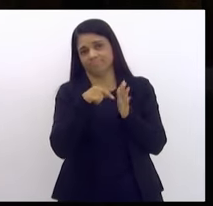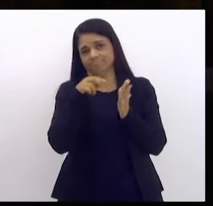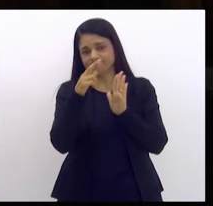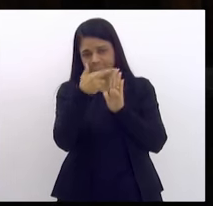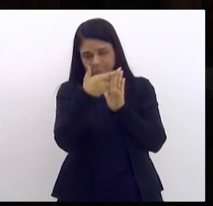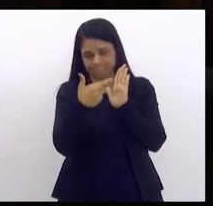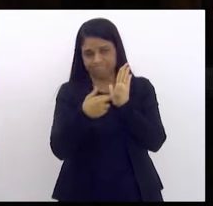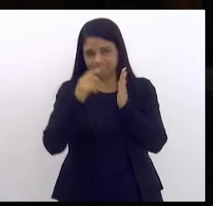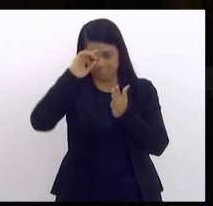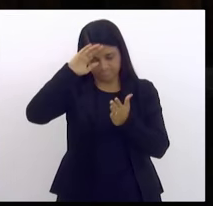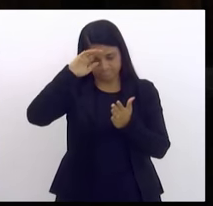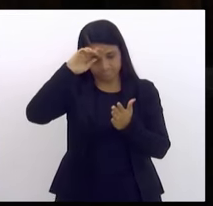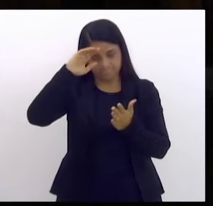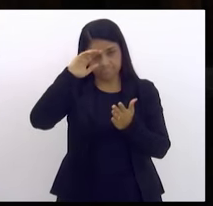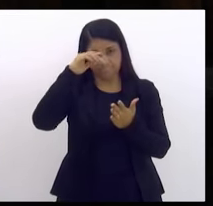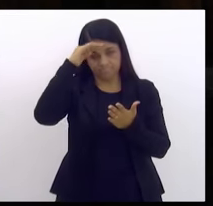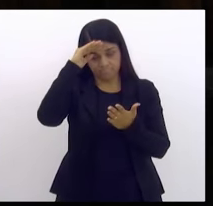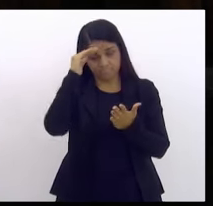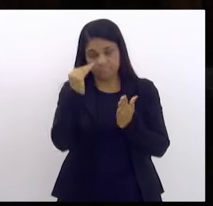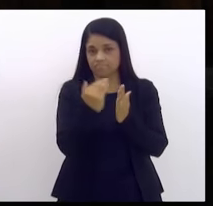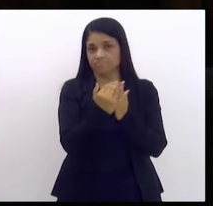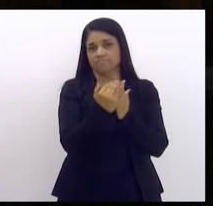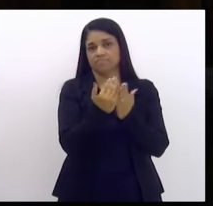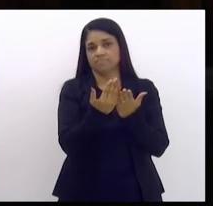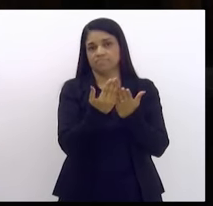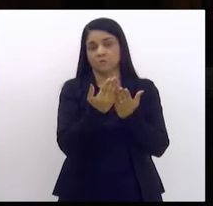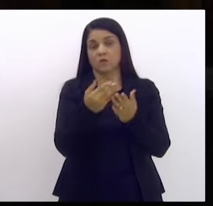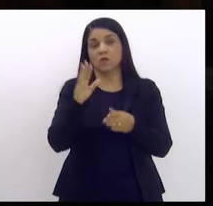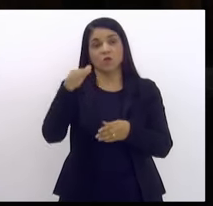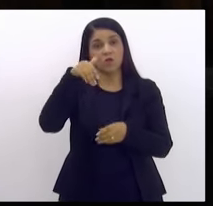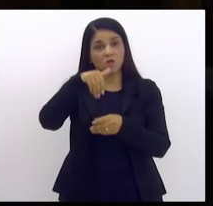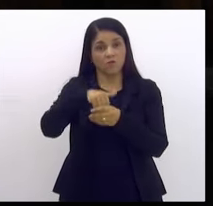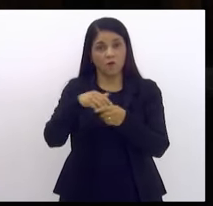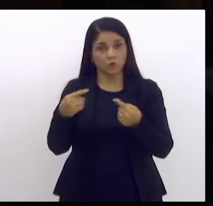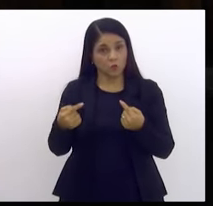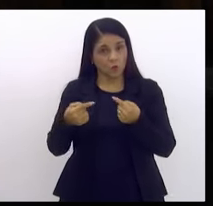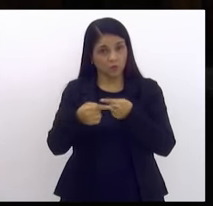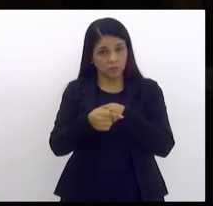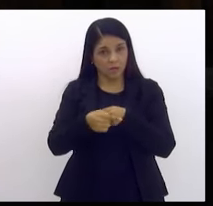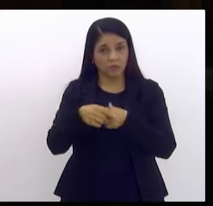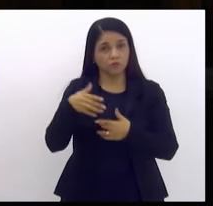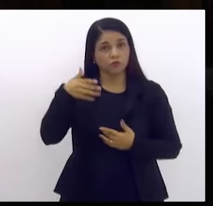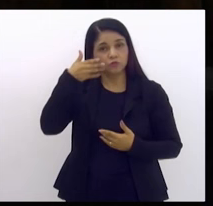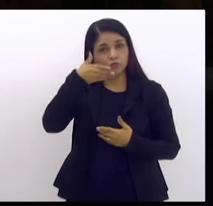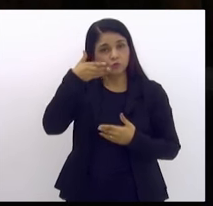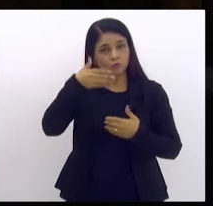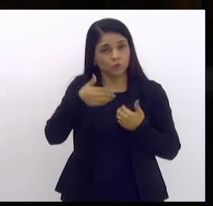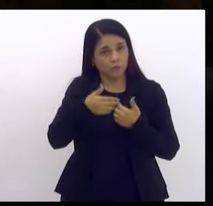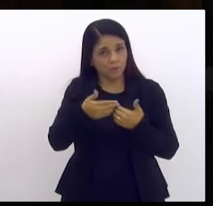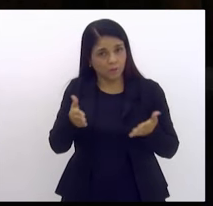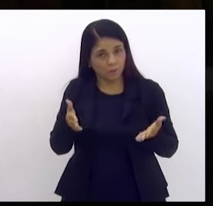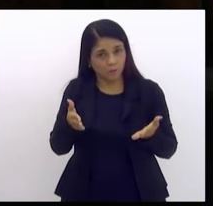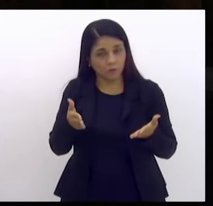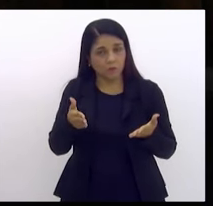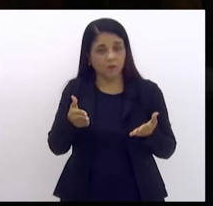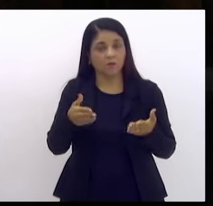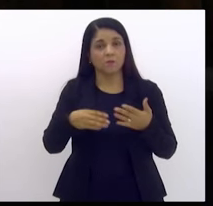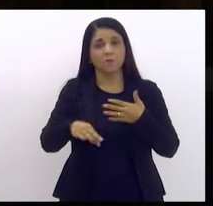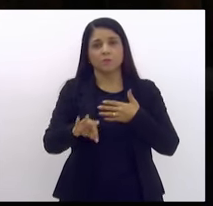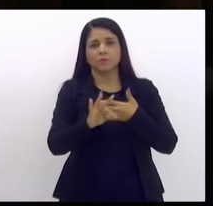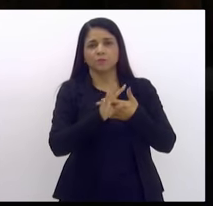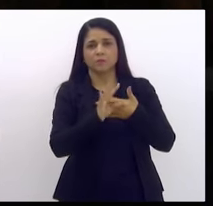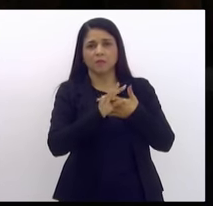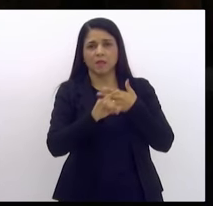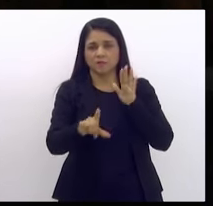que encaminhou o voto contrário fez um discurso aqui na abertura de que, por técnica